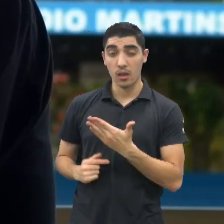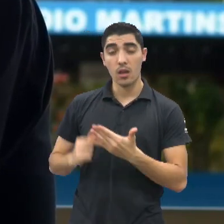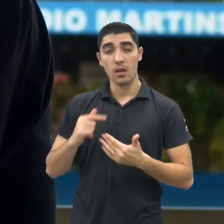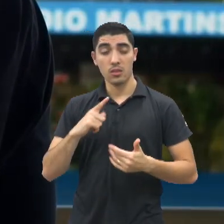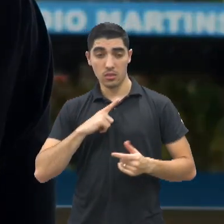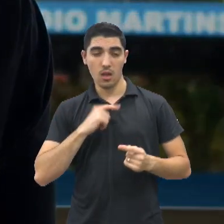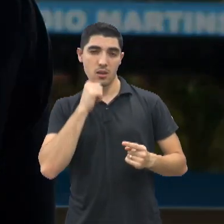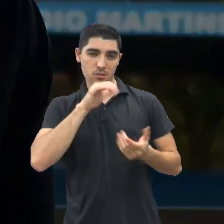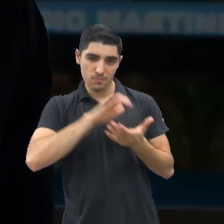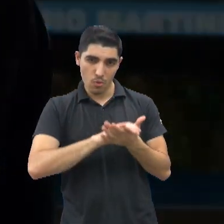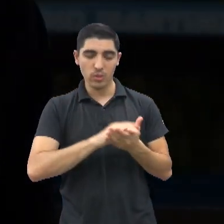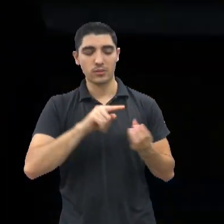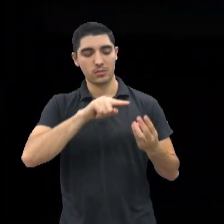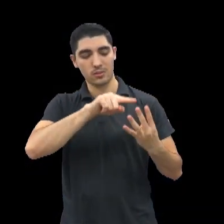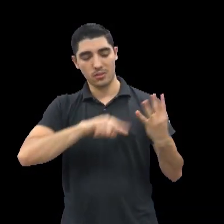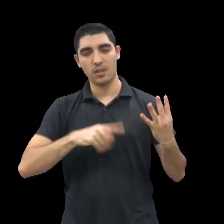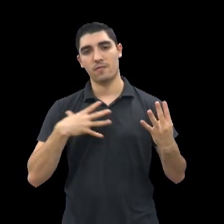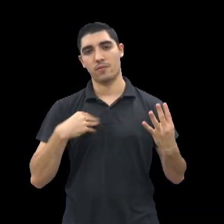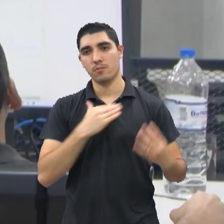três